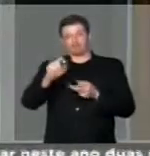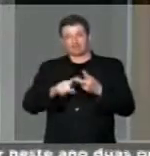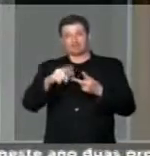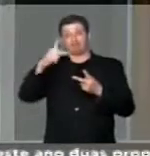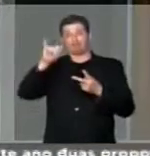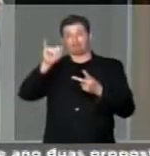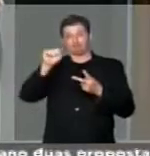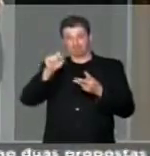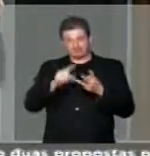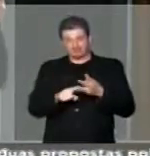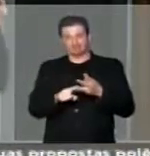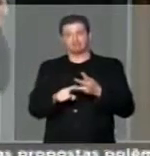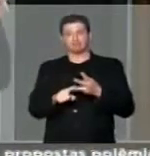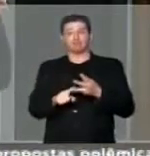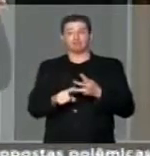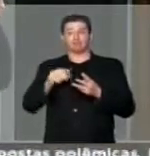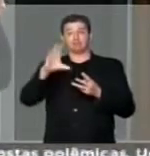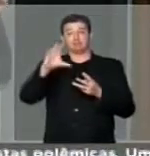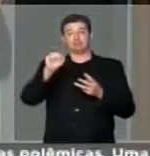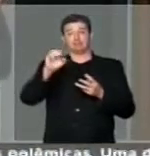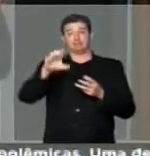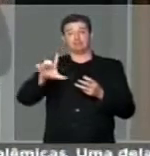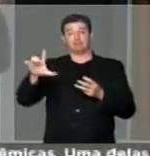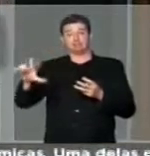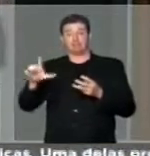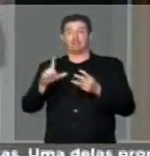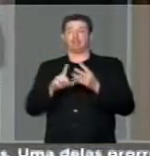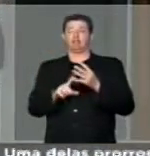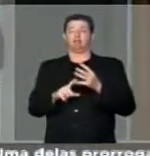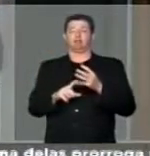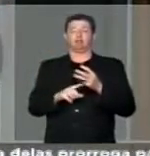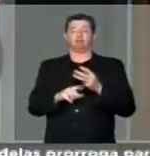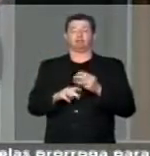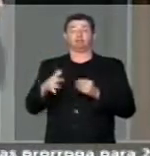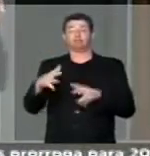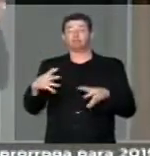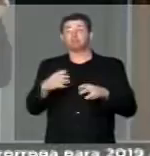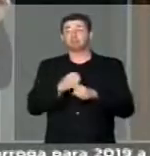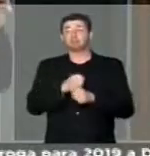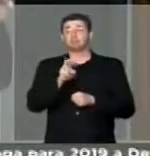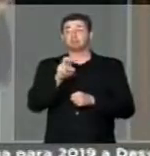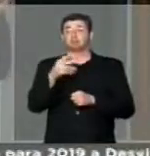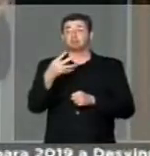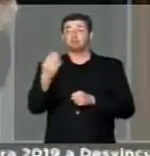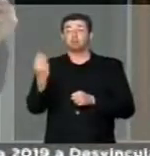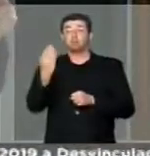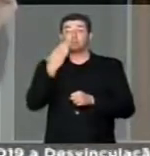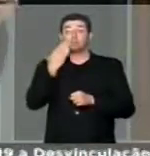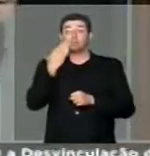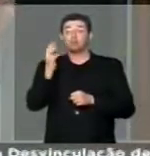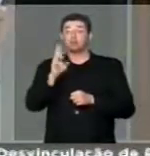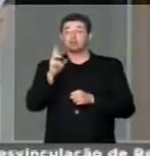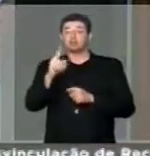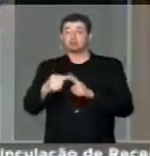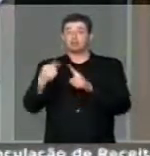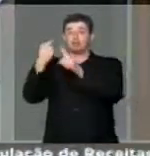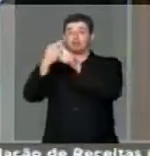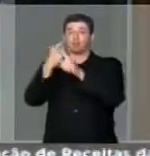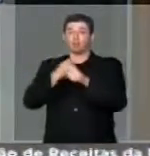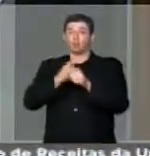PIS, entende, da CSLL, tal, da ordem de 54 bilhões de